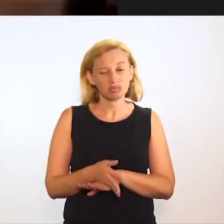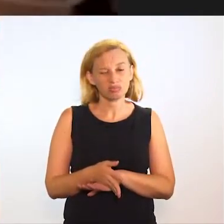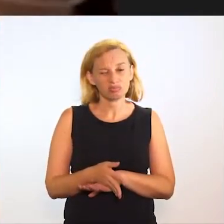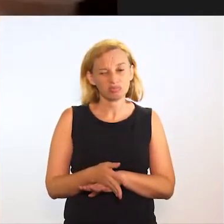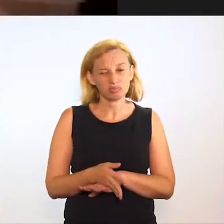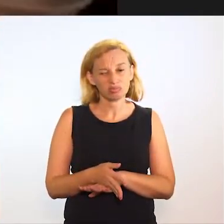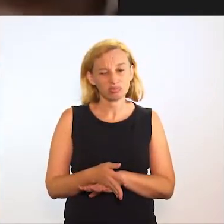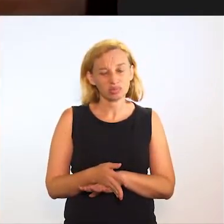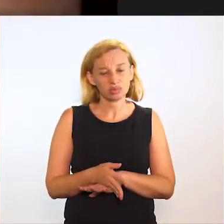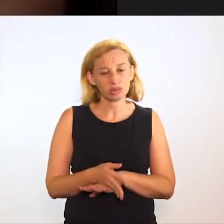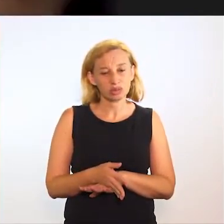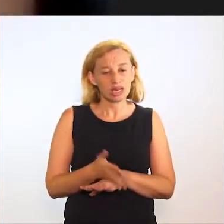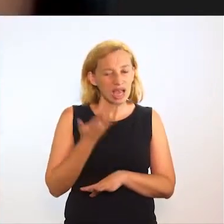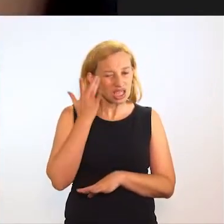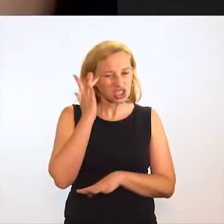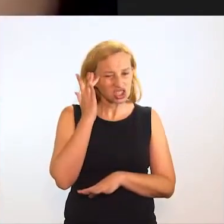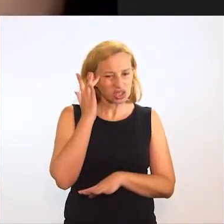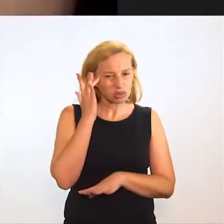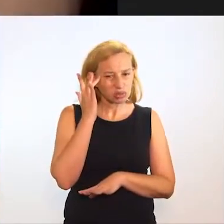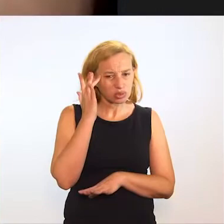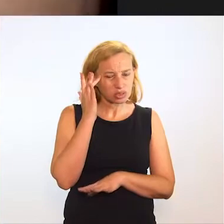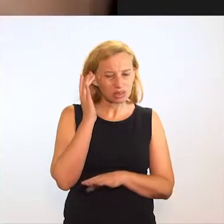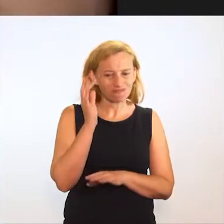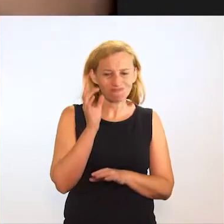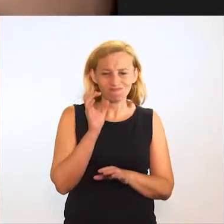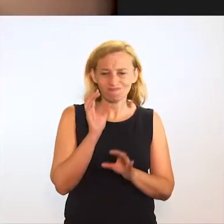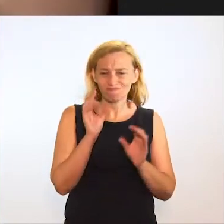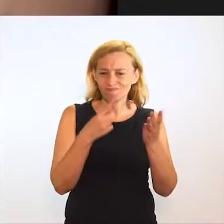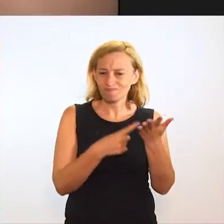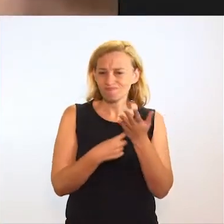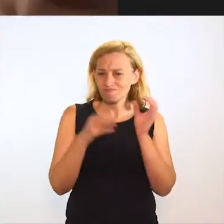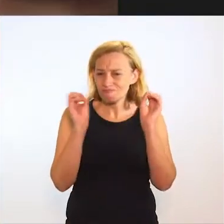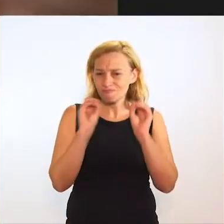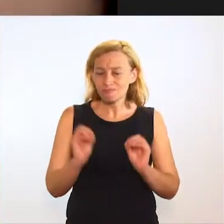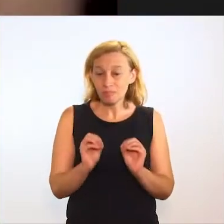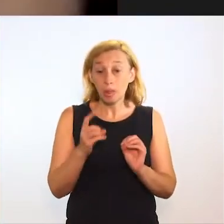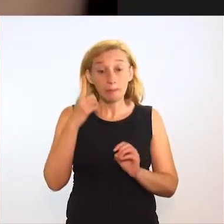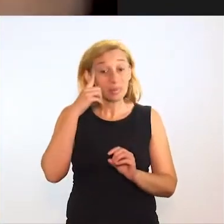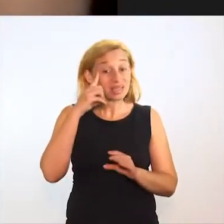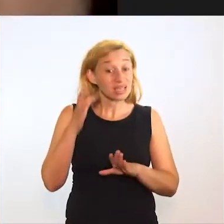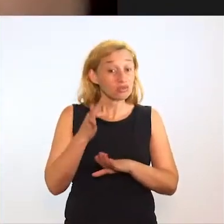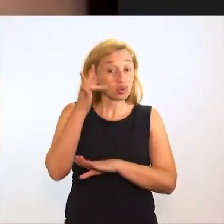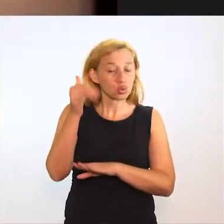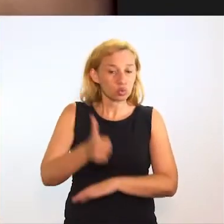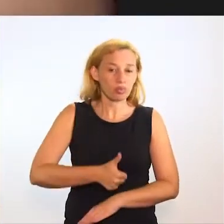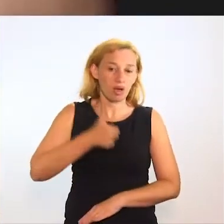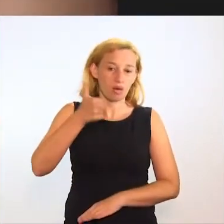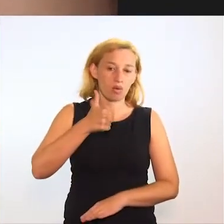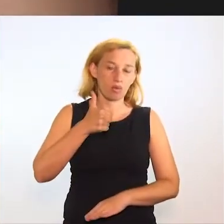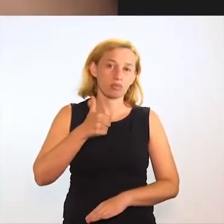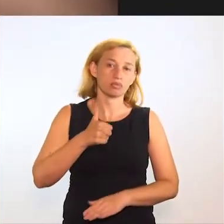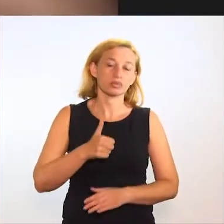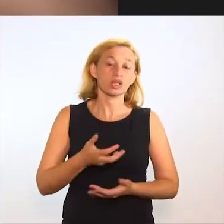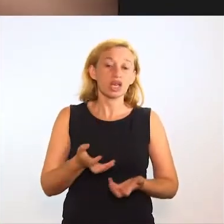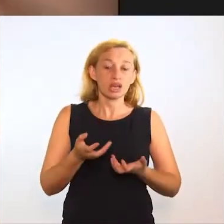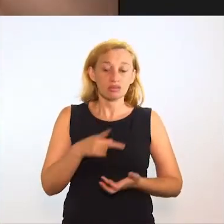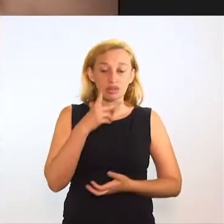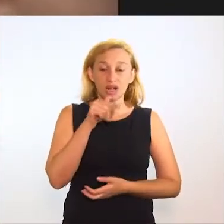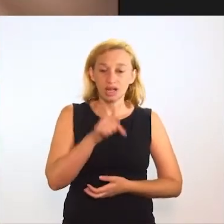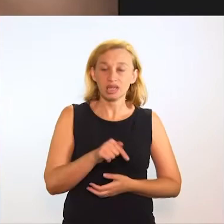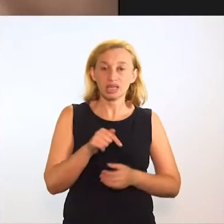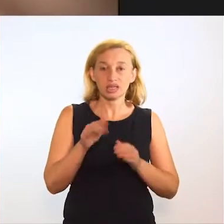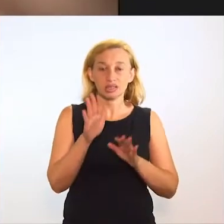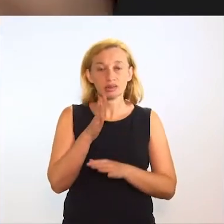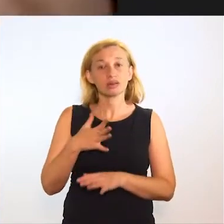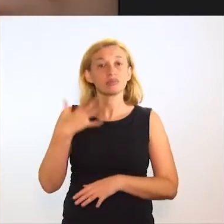no fundo do poço, a gente tem que achar aquela mola propulsora que vai nos impulsionar para o futuro. Então, eu